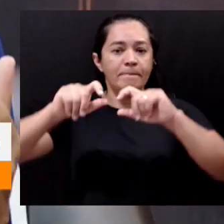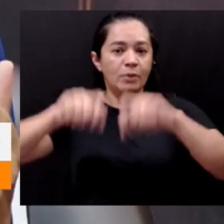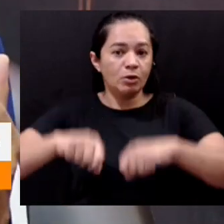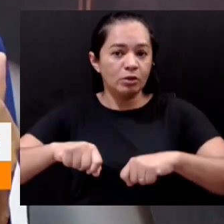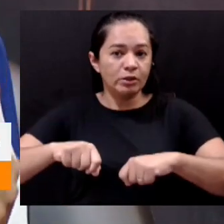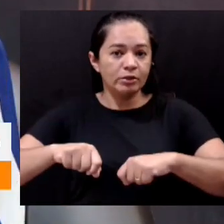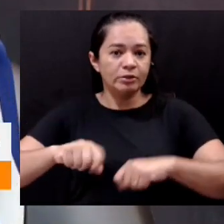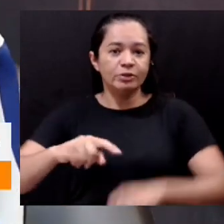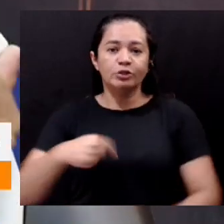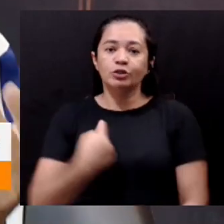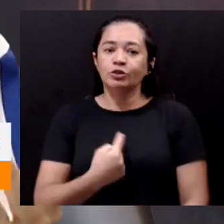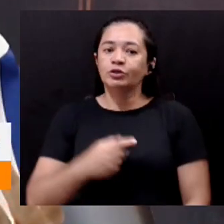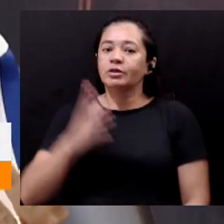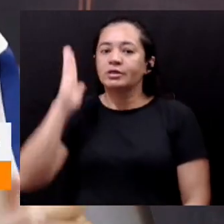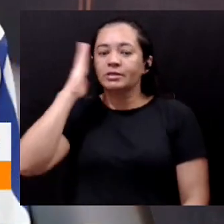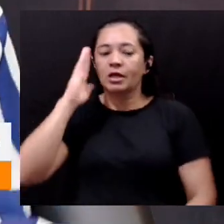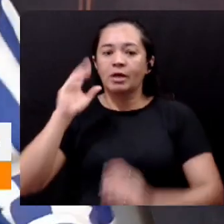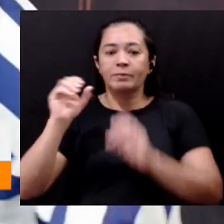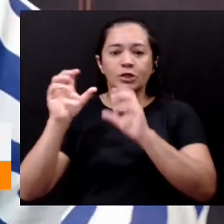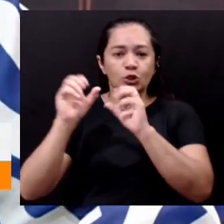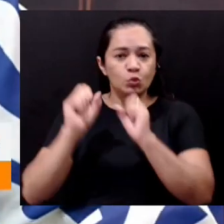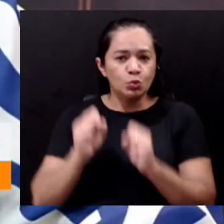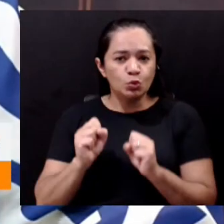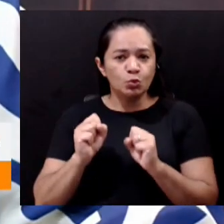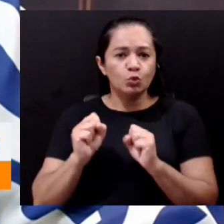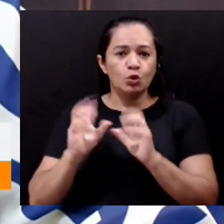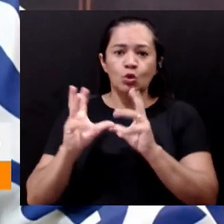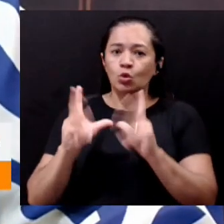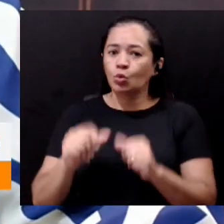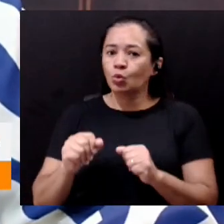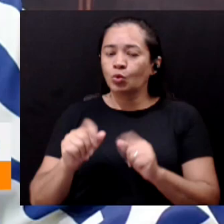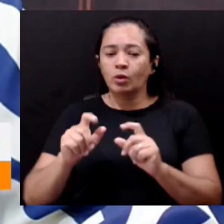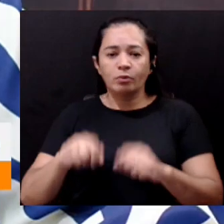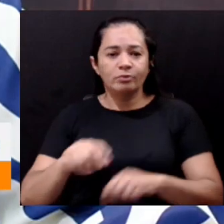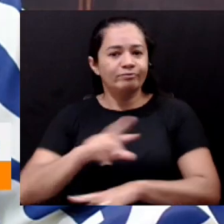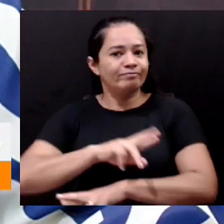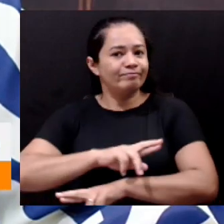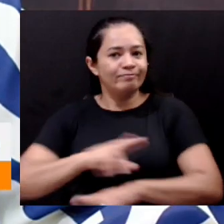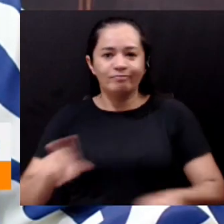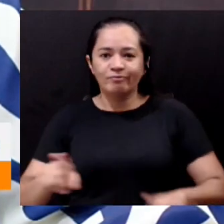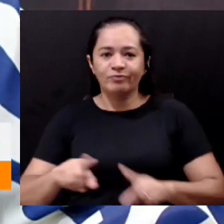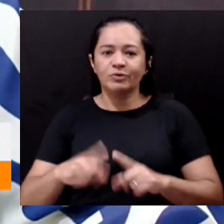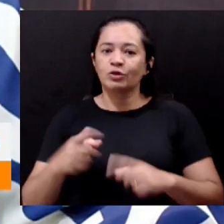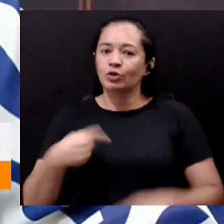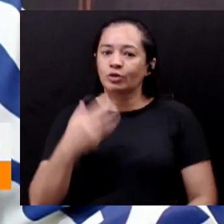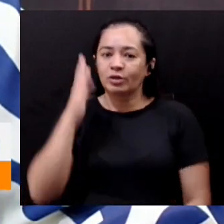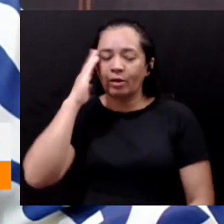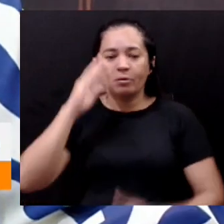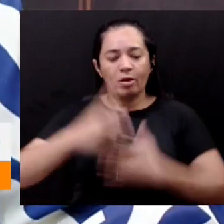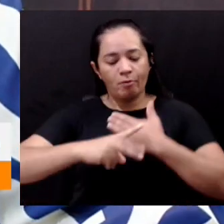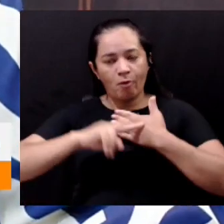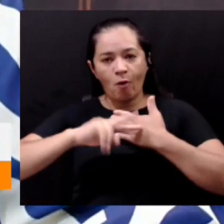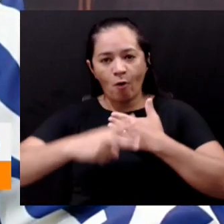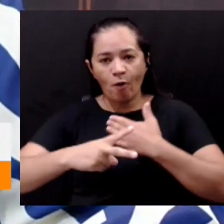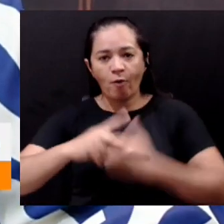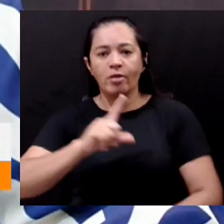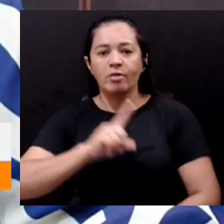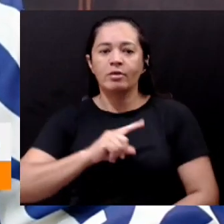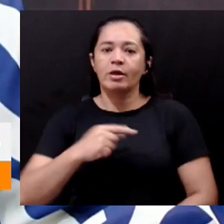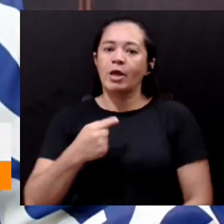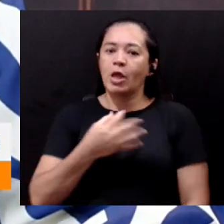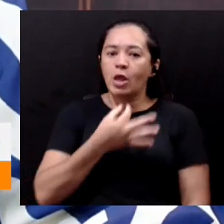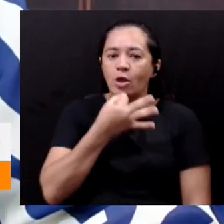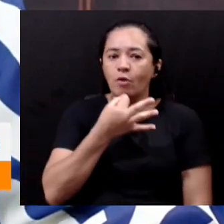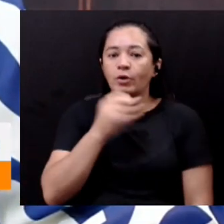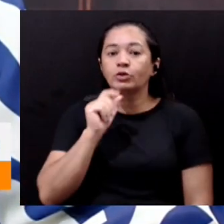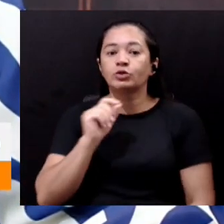tudo é possível e as coisas têm consequências. Então, 2 coisas, eu acredito que o poder, ele amplifica o que já